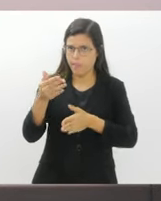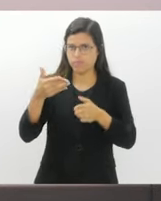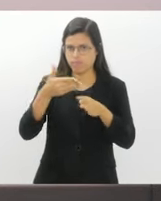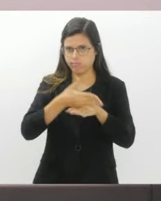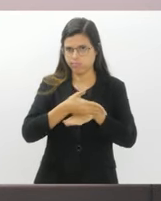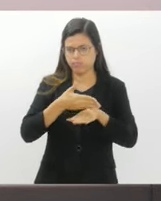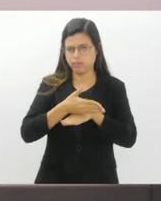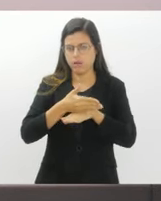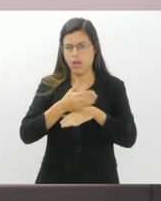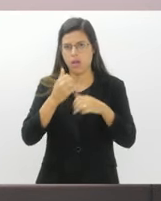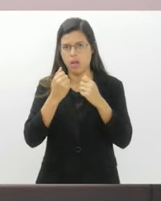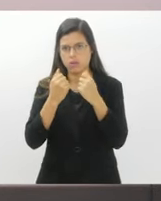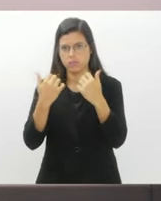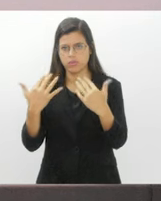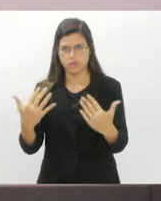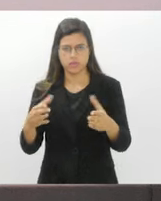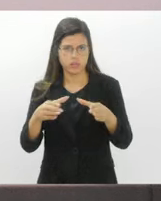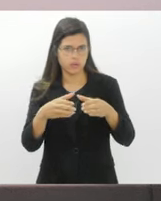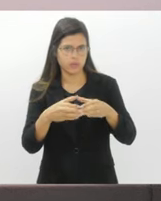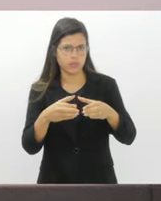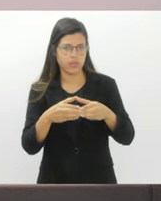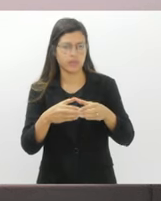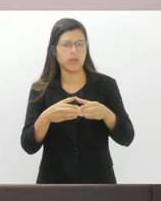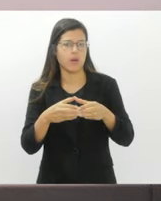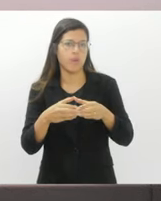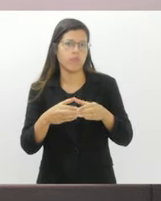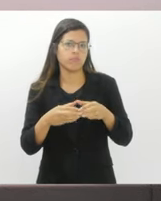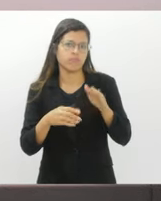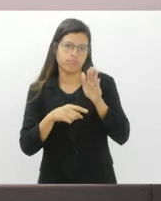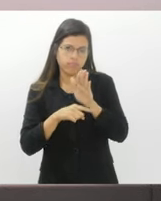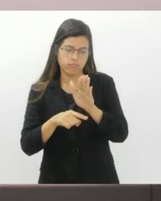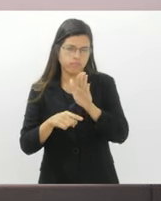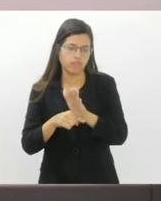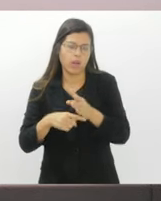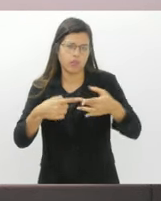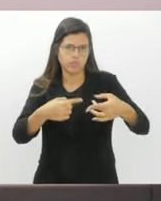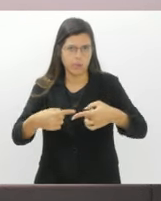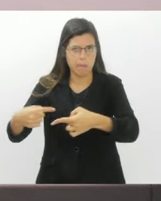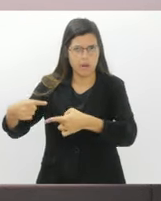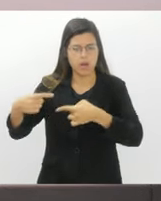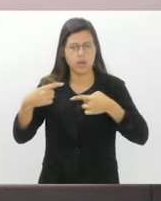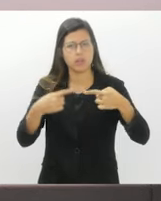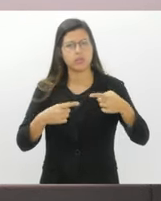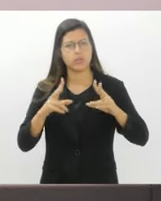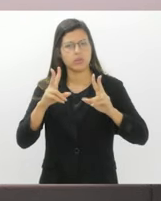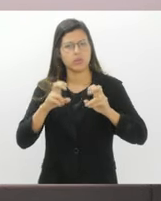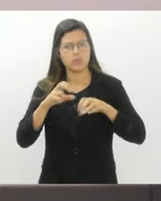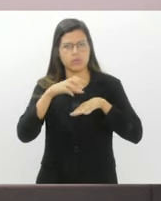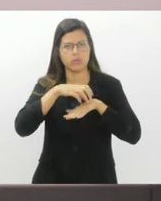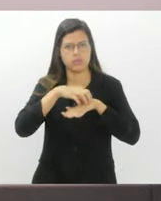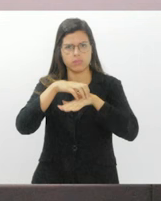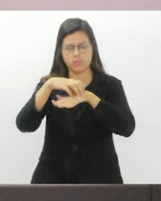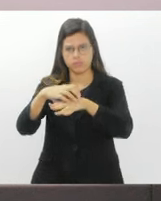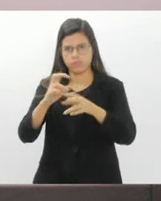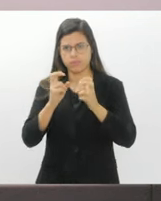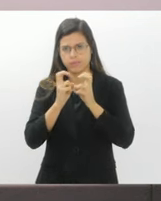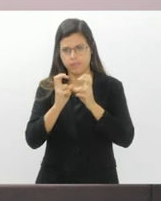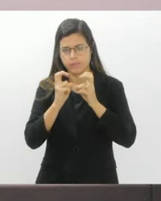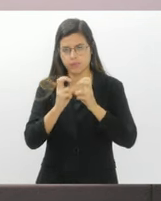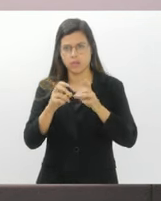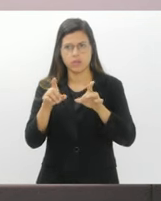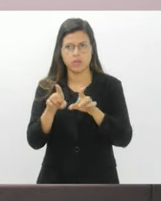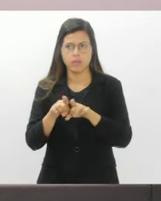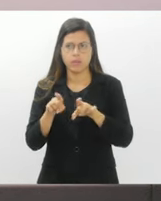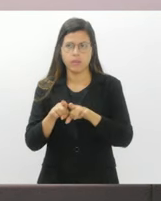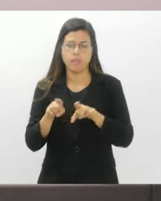desta comissão para contribuir com o necessário debate sobre a situação do transporte ferroviário, assim como